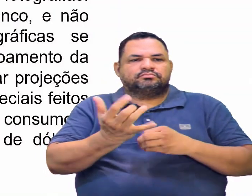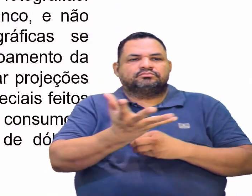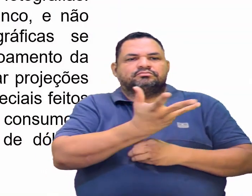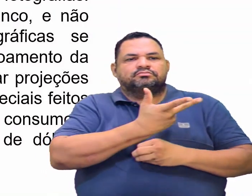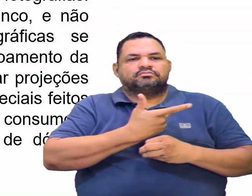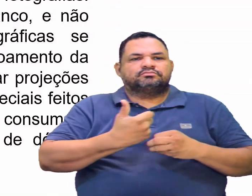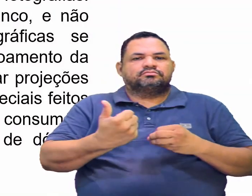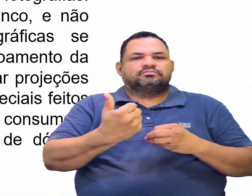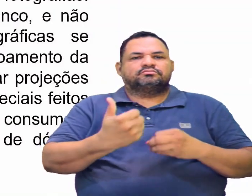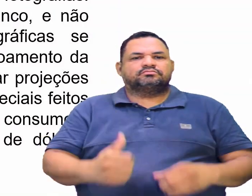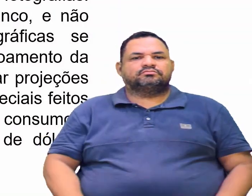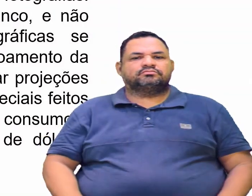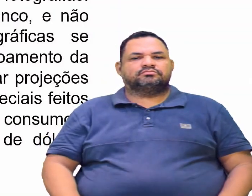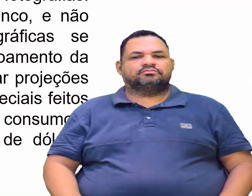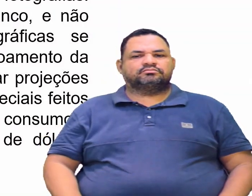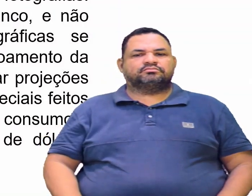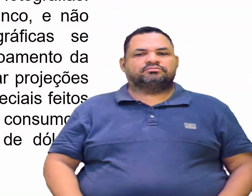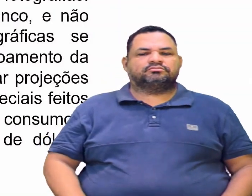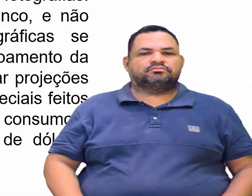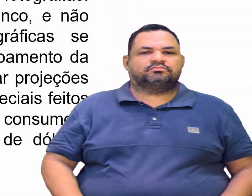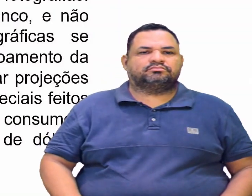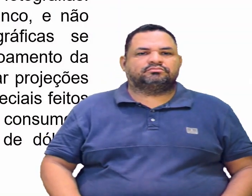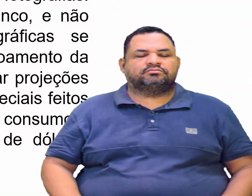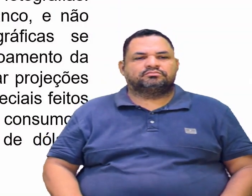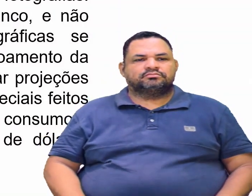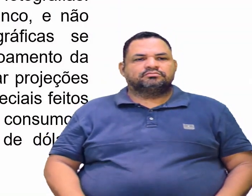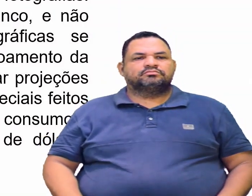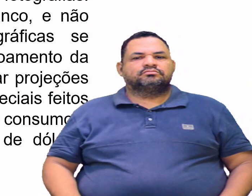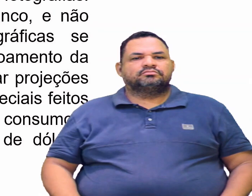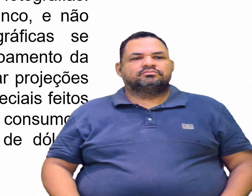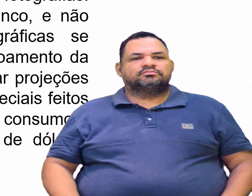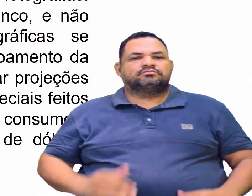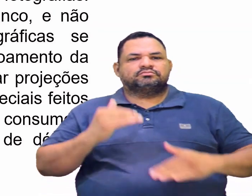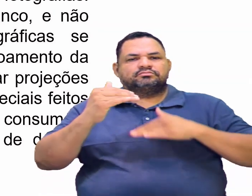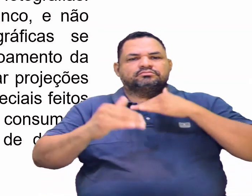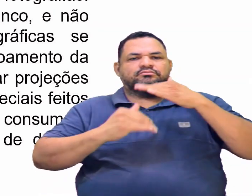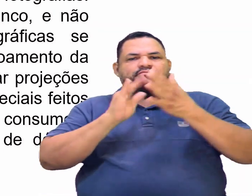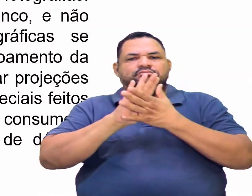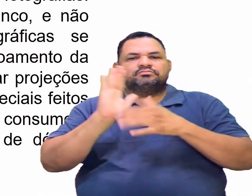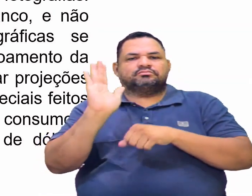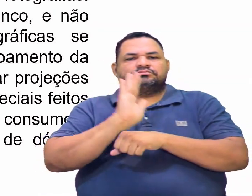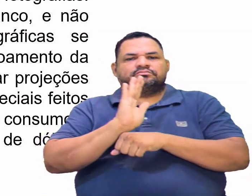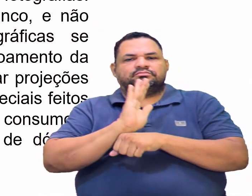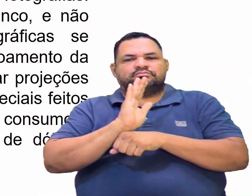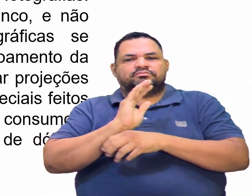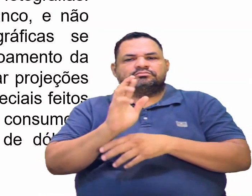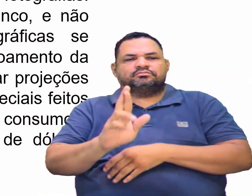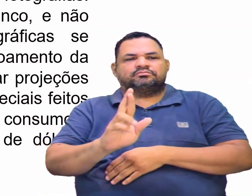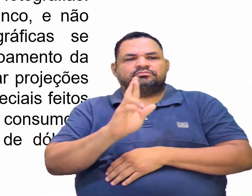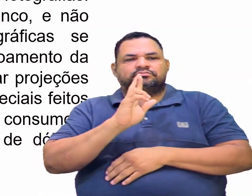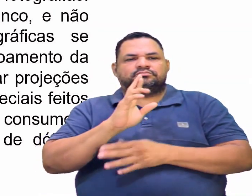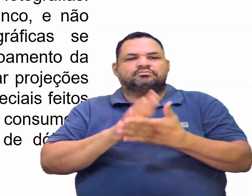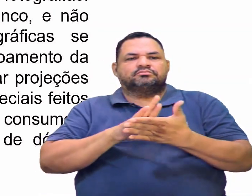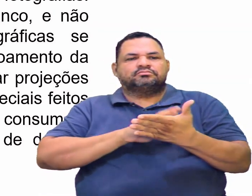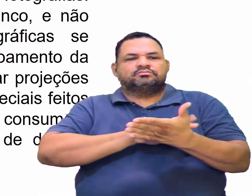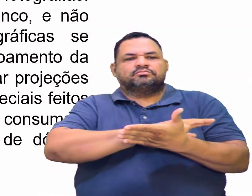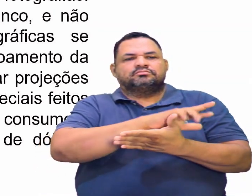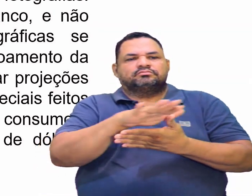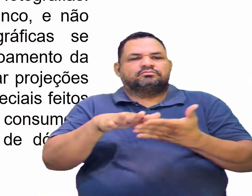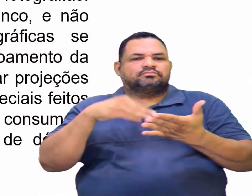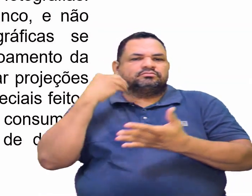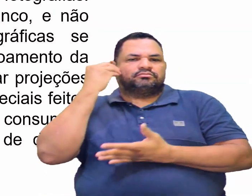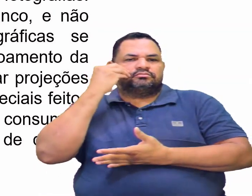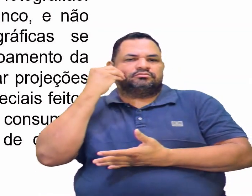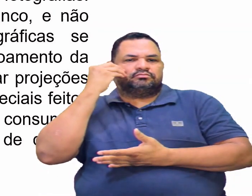né? Vamos conhecer aqui mais detalhes, né? O desenvolvimento do cinema foi o resultado de